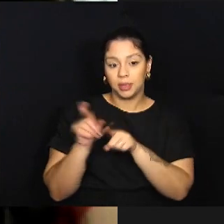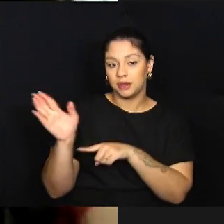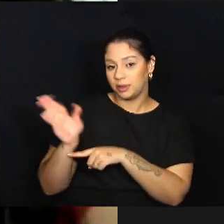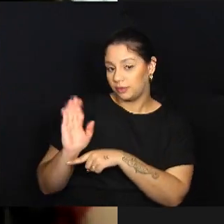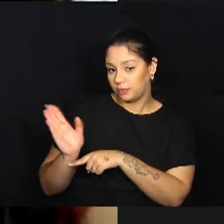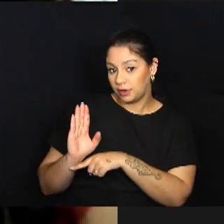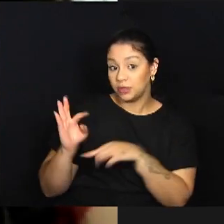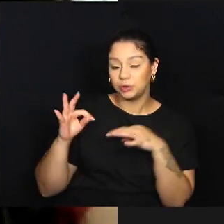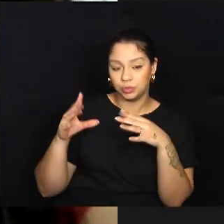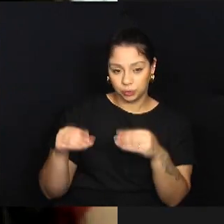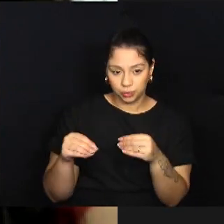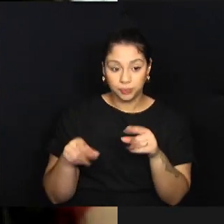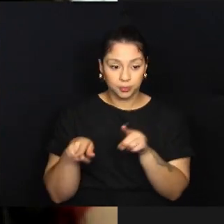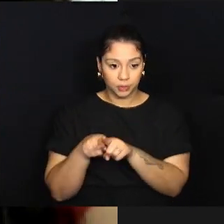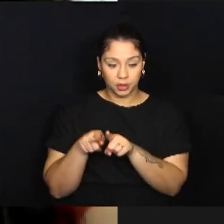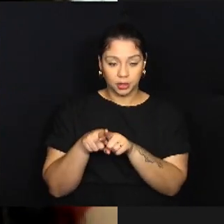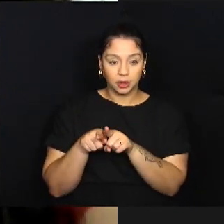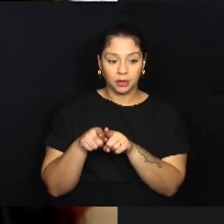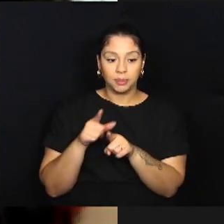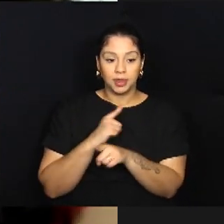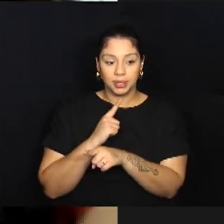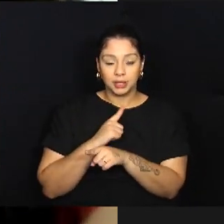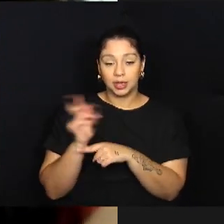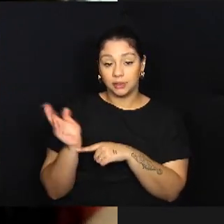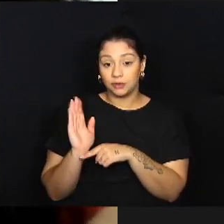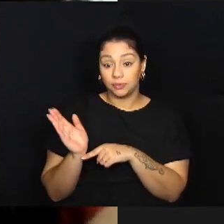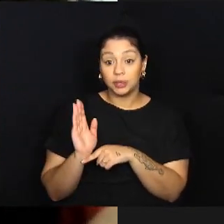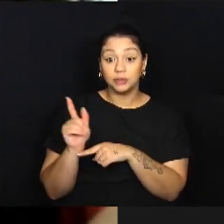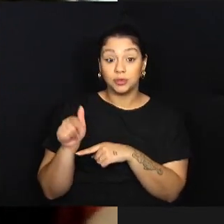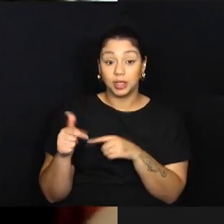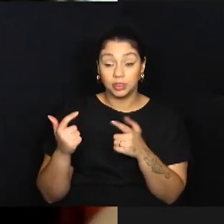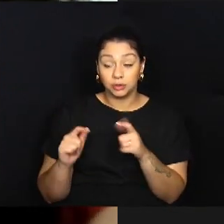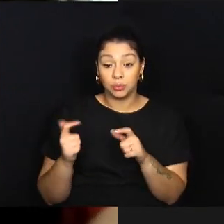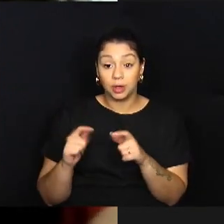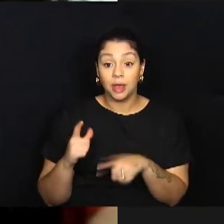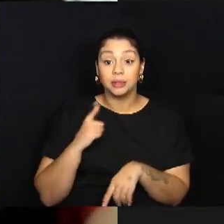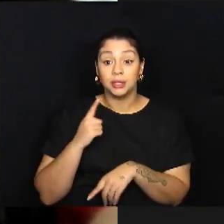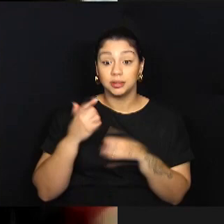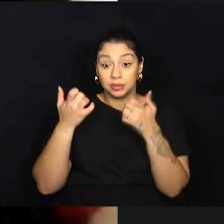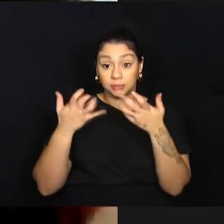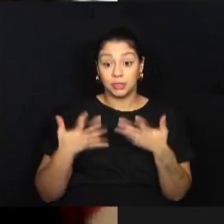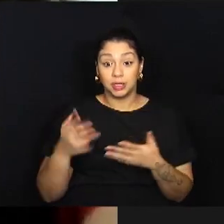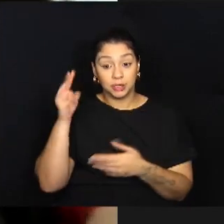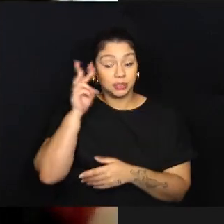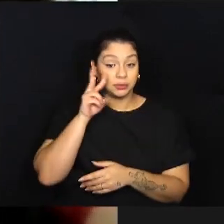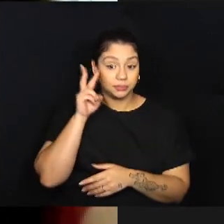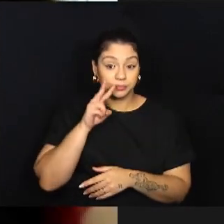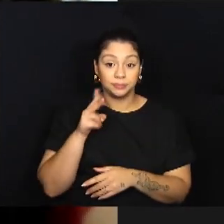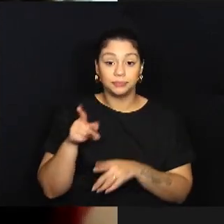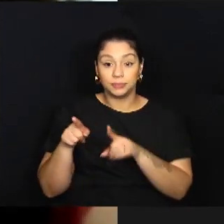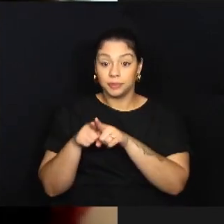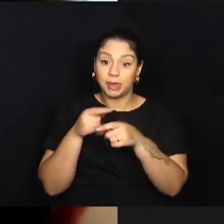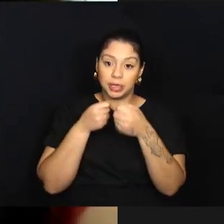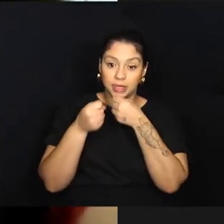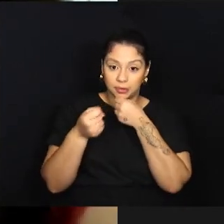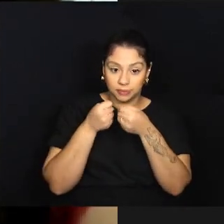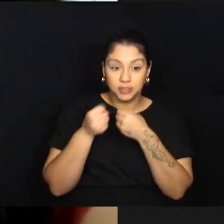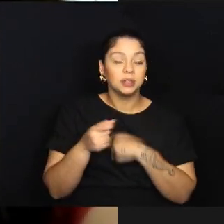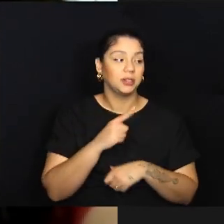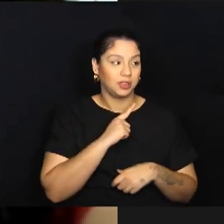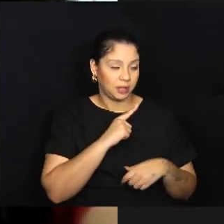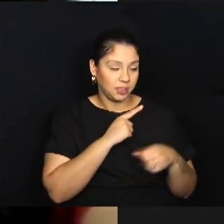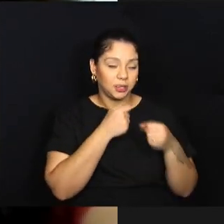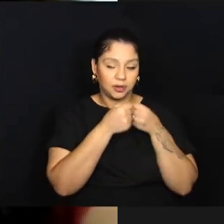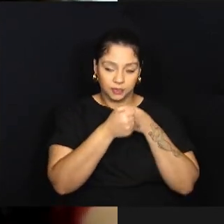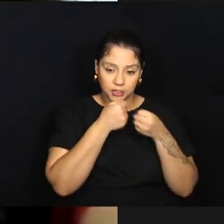tudo isso. E a gente também grava alguns pequenos vídeos do local que a gente está, contando um pouco essas histórias. Entrevistas, né? A gente faz